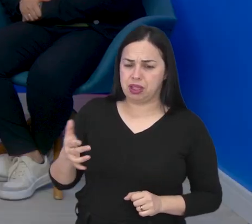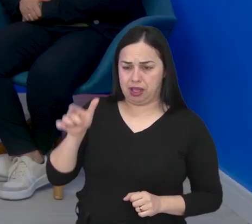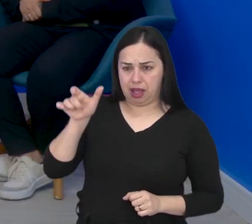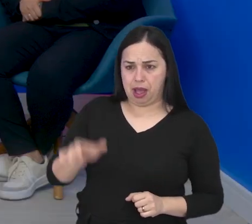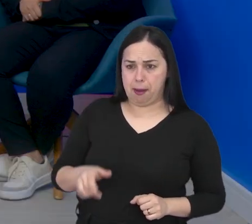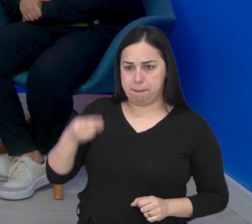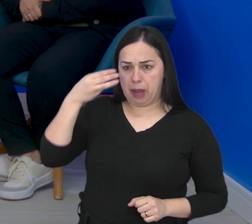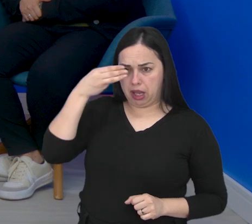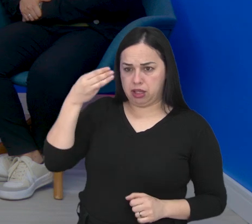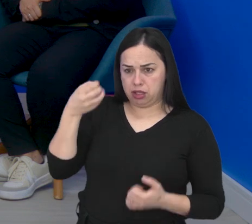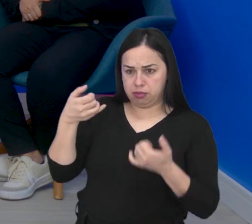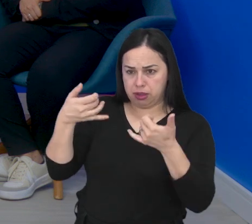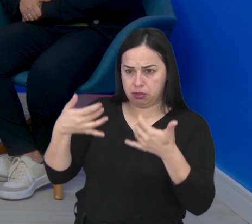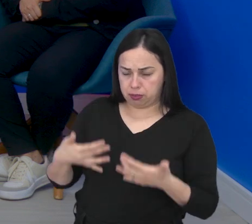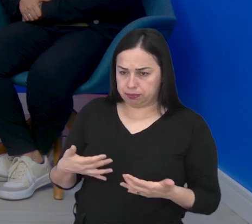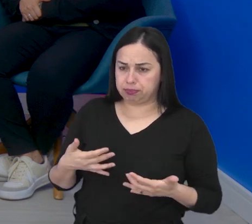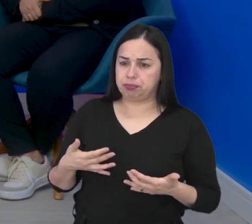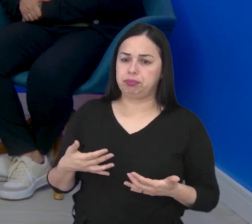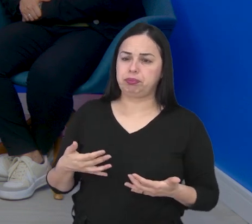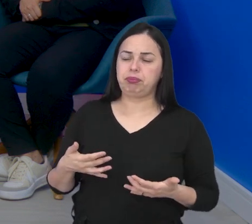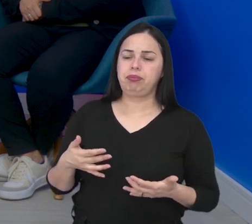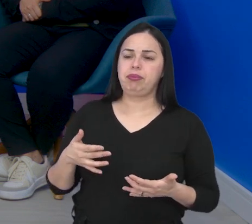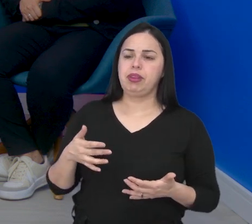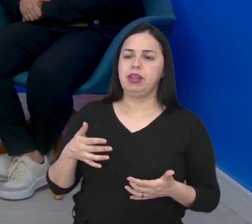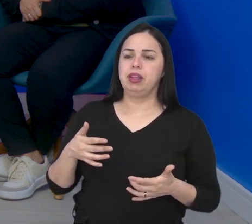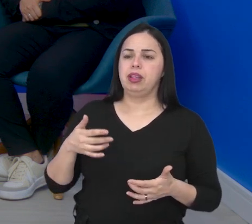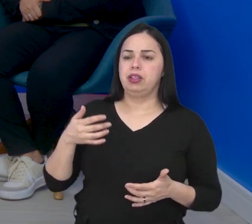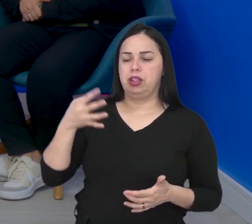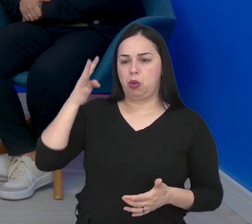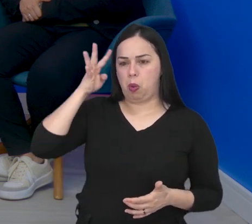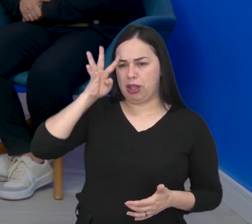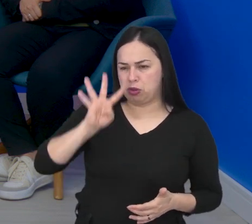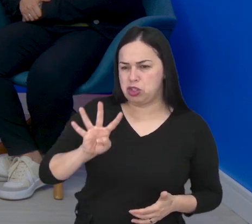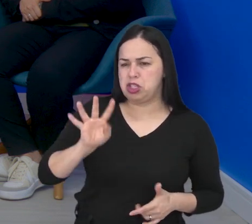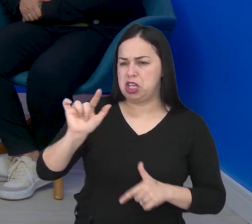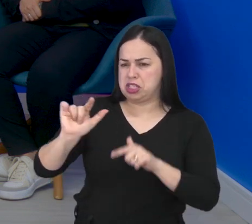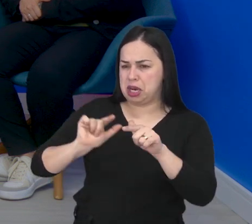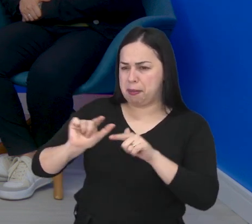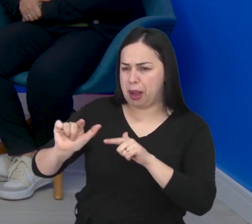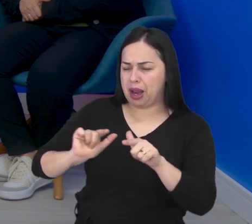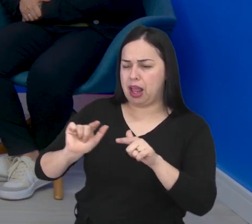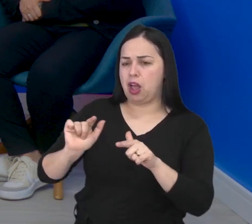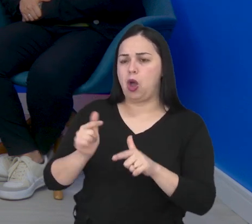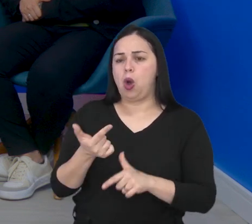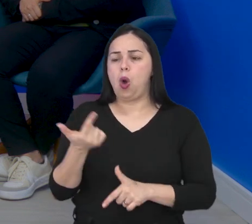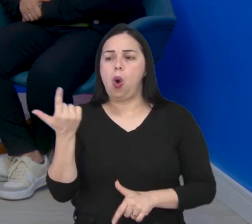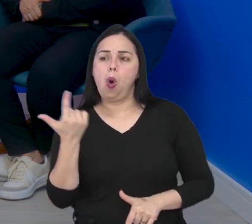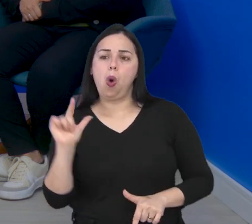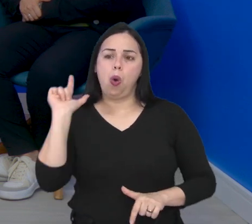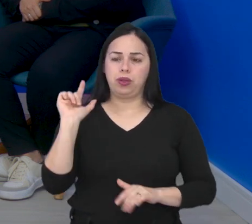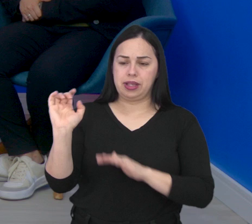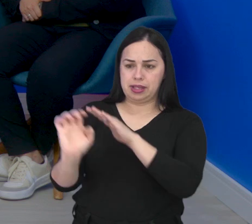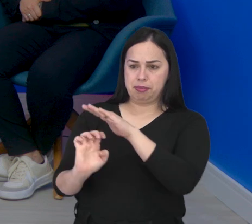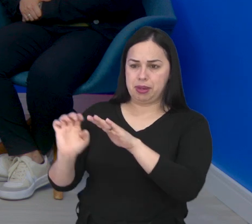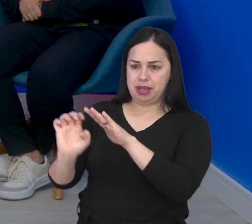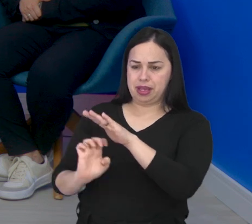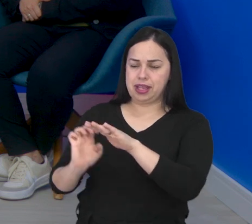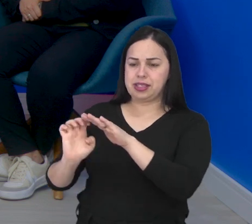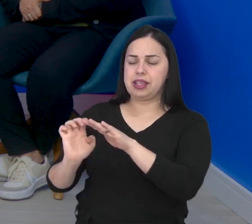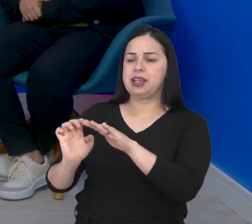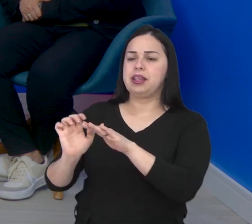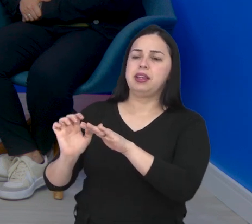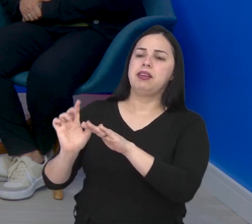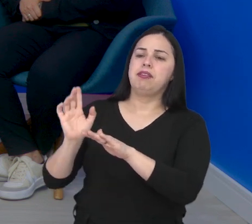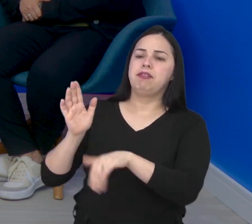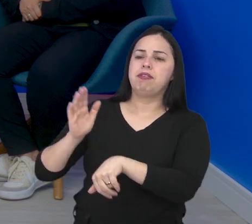no caso, igual a Marina falou, a gente tem a jornada de 4 dias de semana. Outras empresas aplicam também o que eles chamam